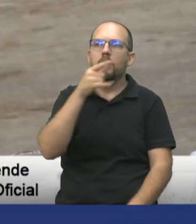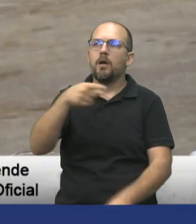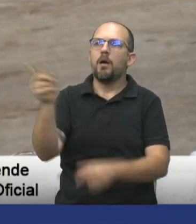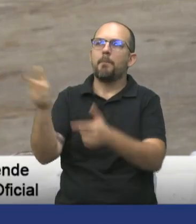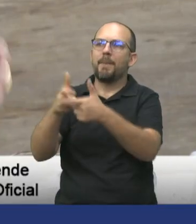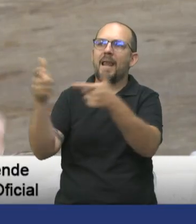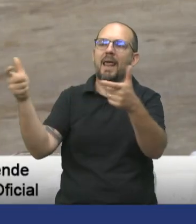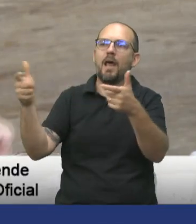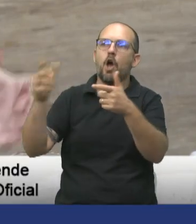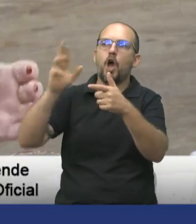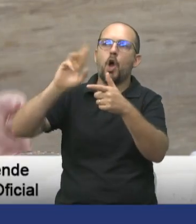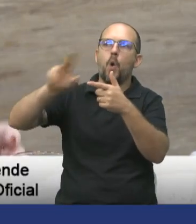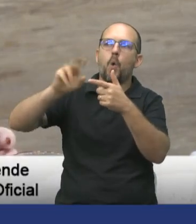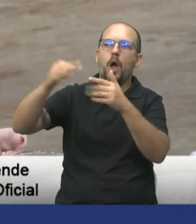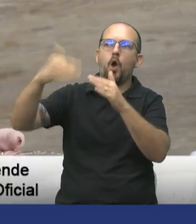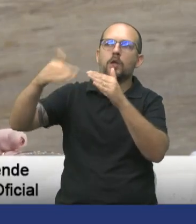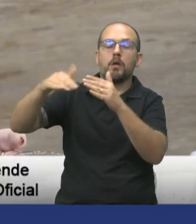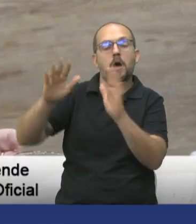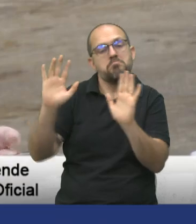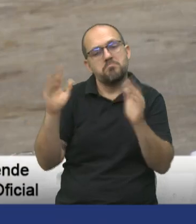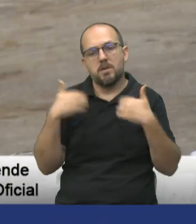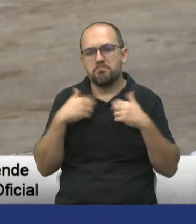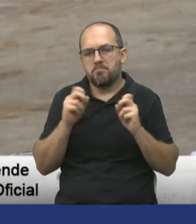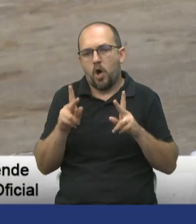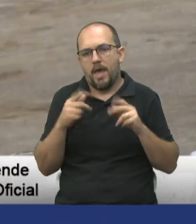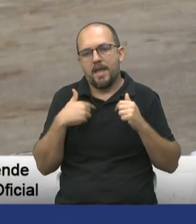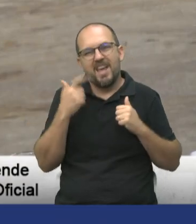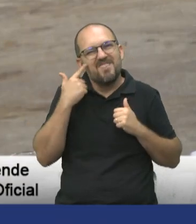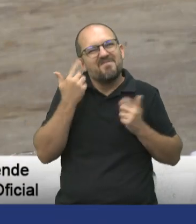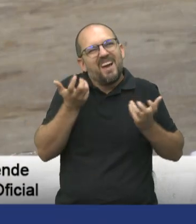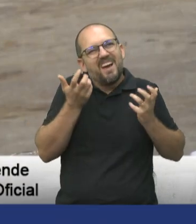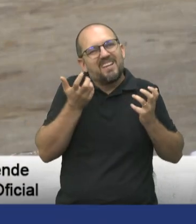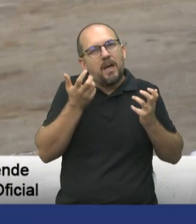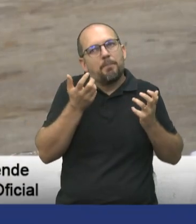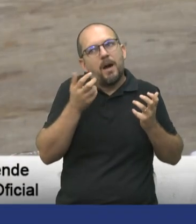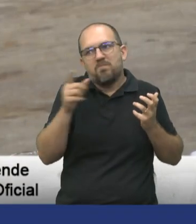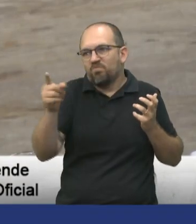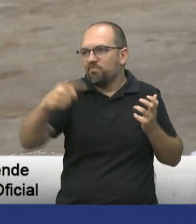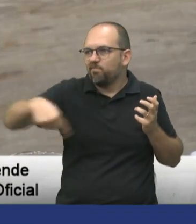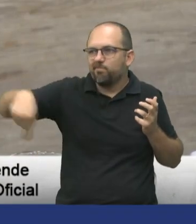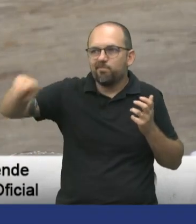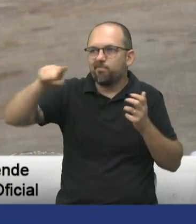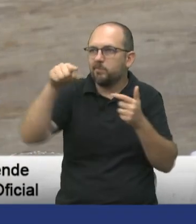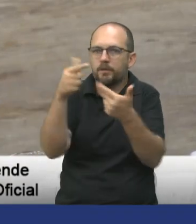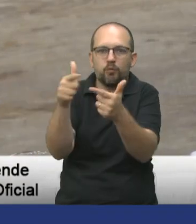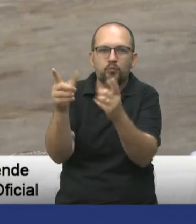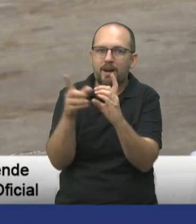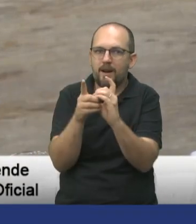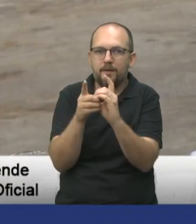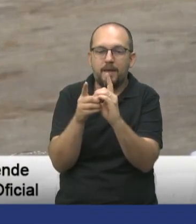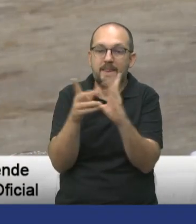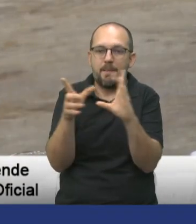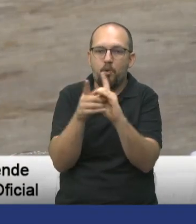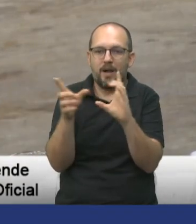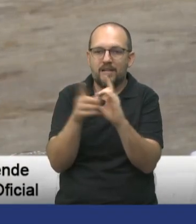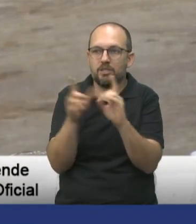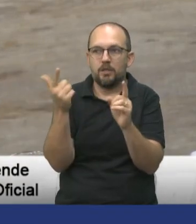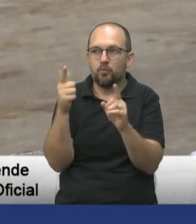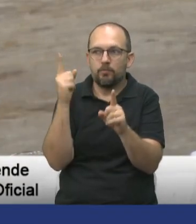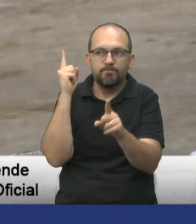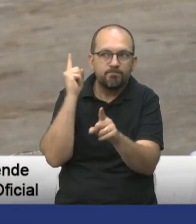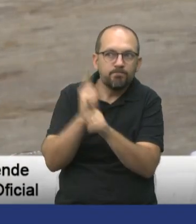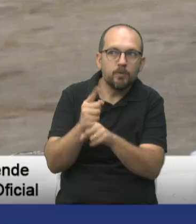particularmente, continuo achando que deveria acontecer, mas quando a gente não encontra democraticamente o